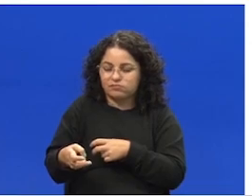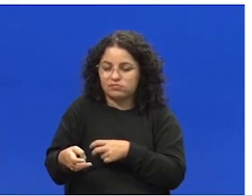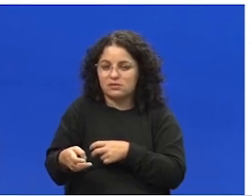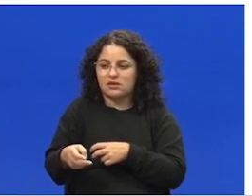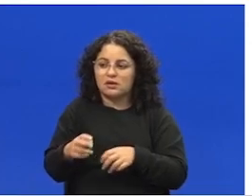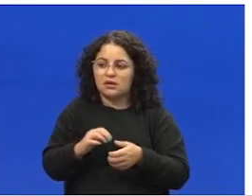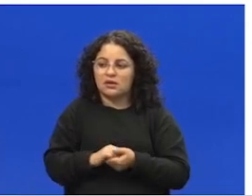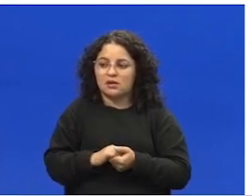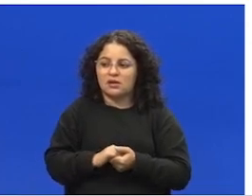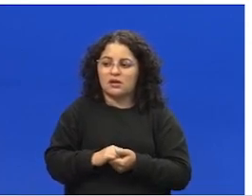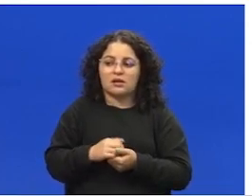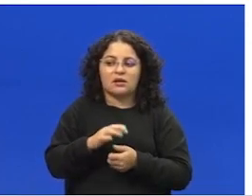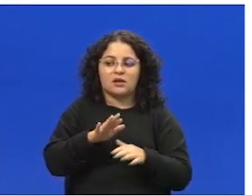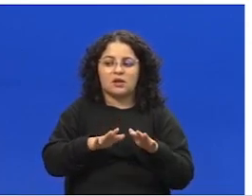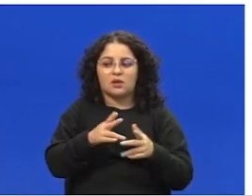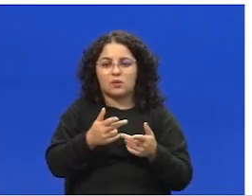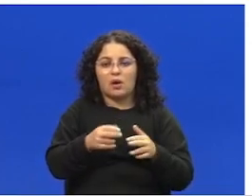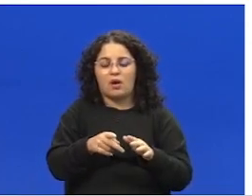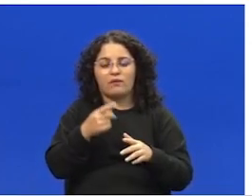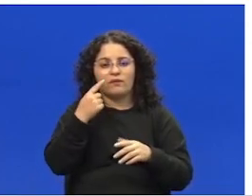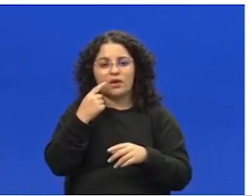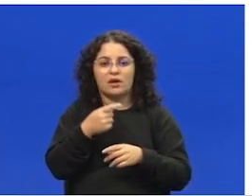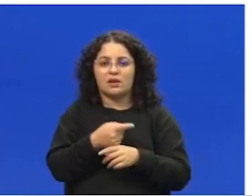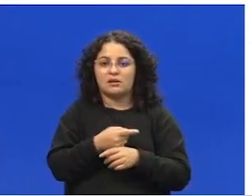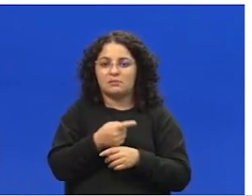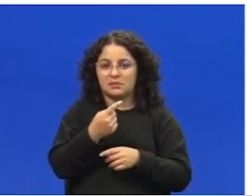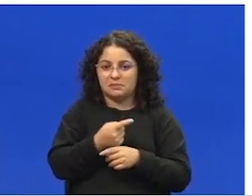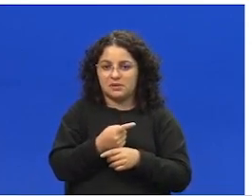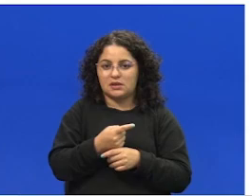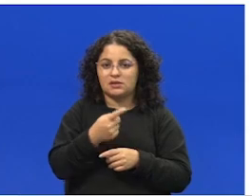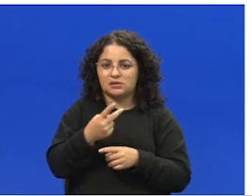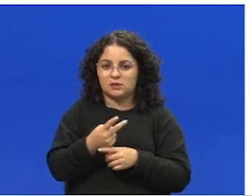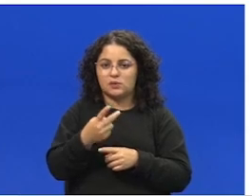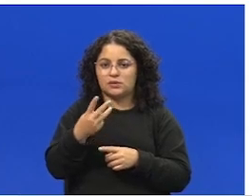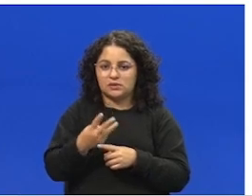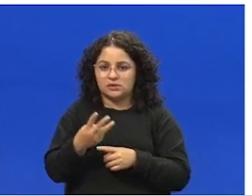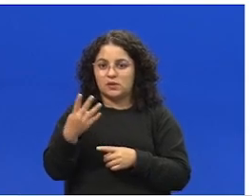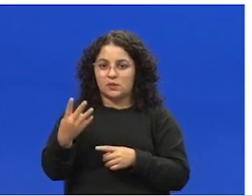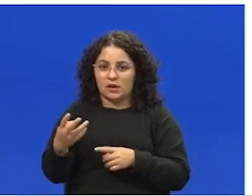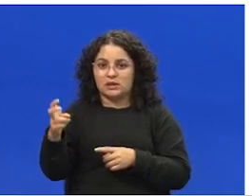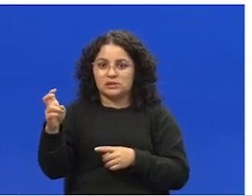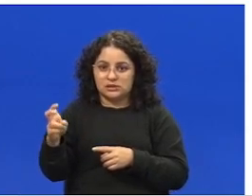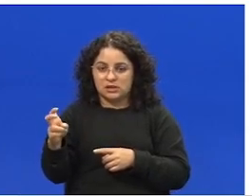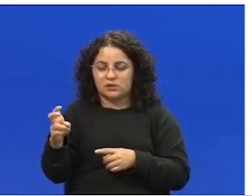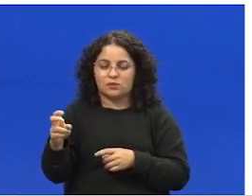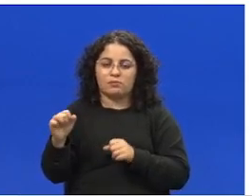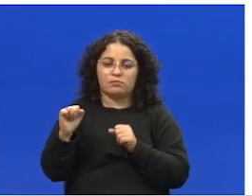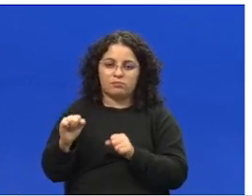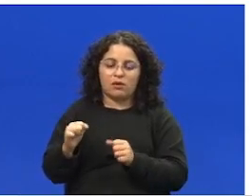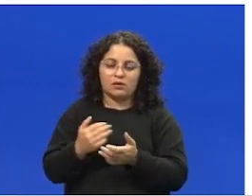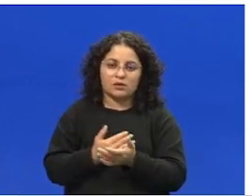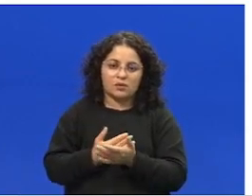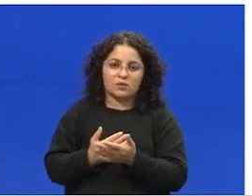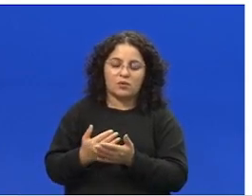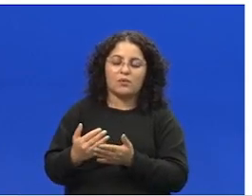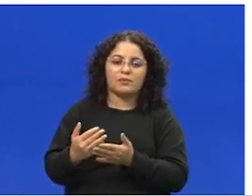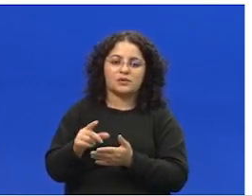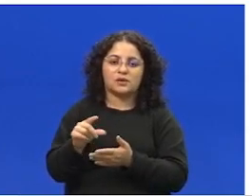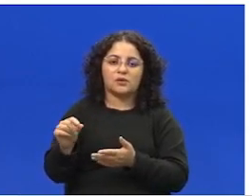for passando esses graus, a partir do terceiro, o quarto e o quinto, eu posso começar a